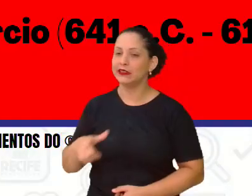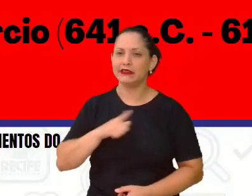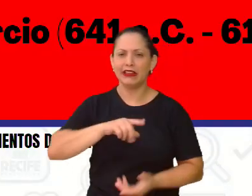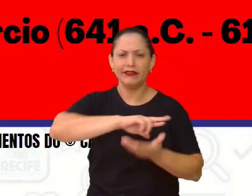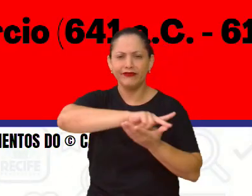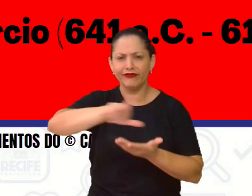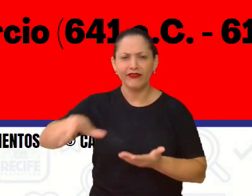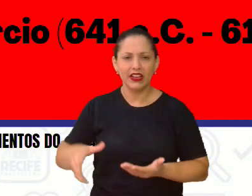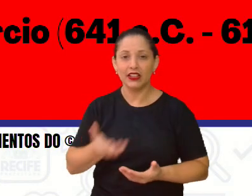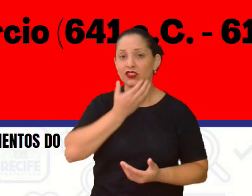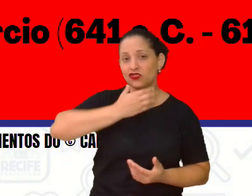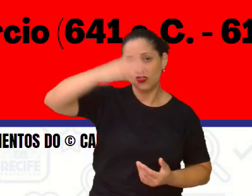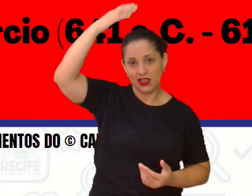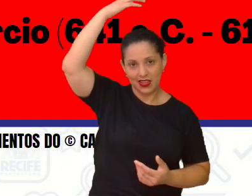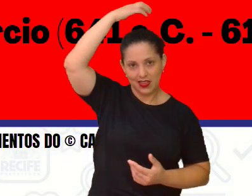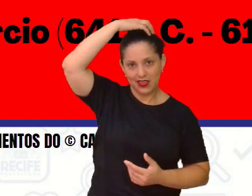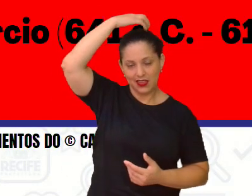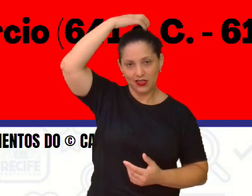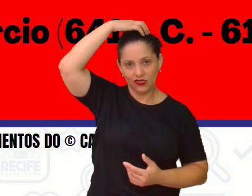reis latinos e